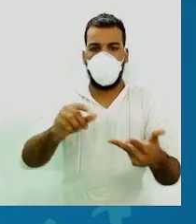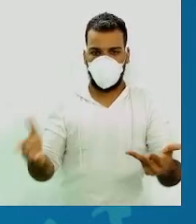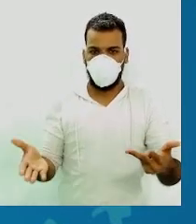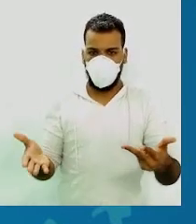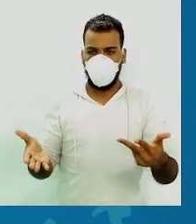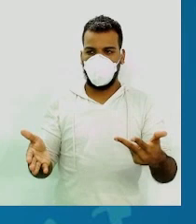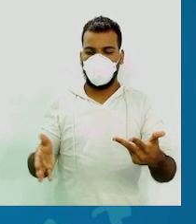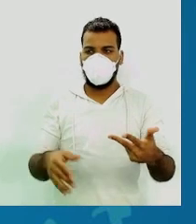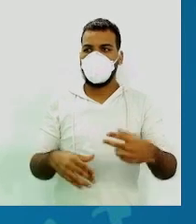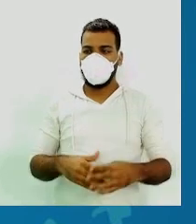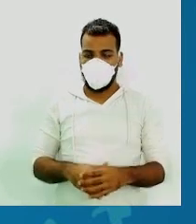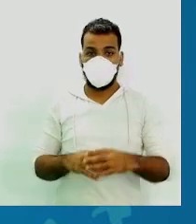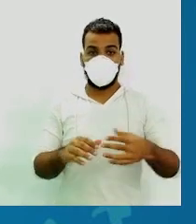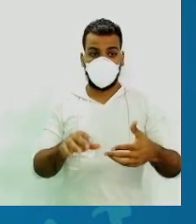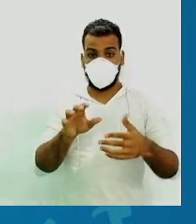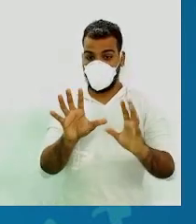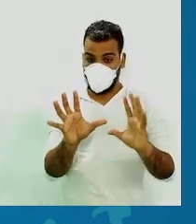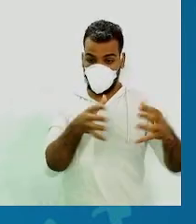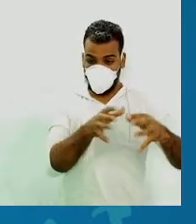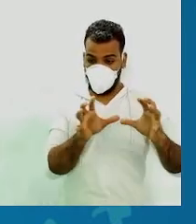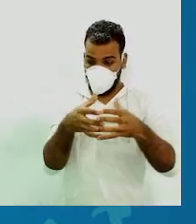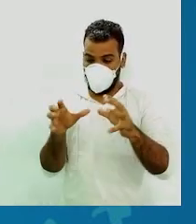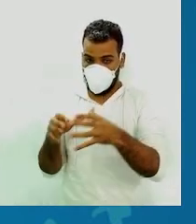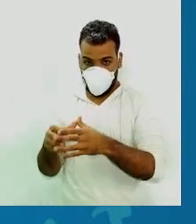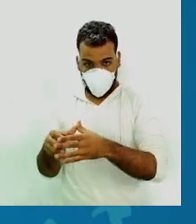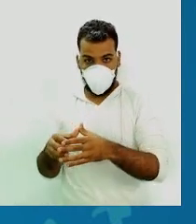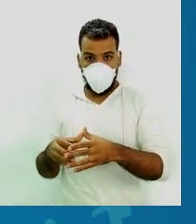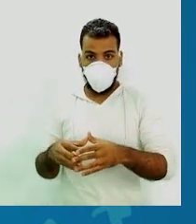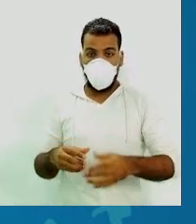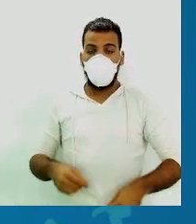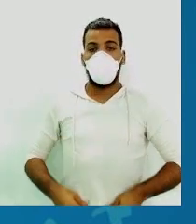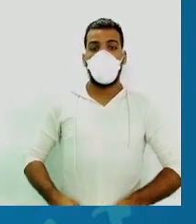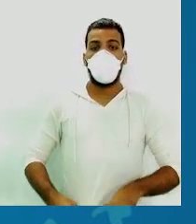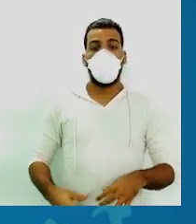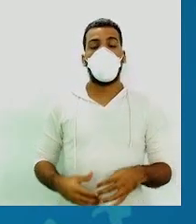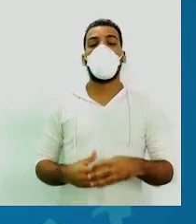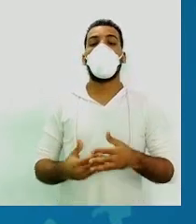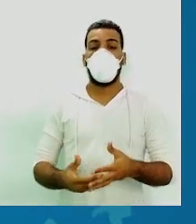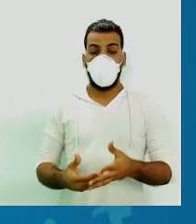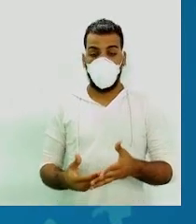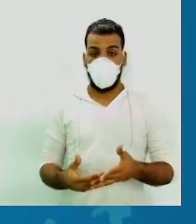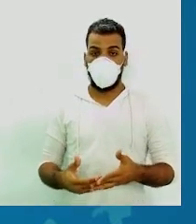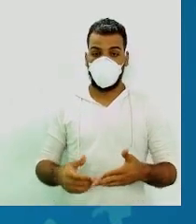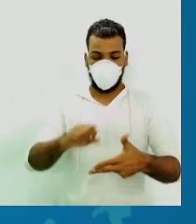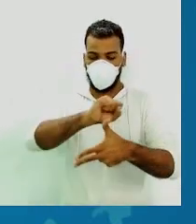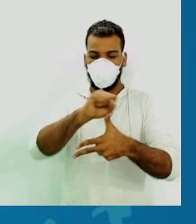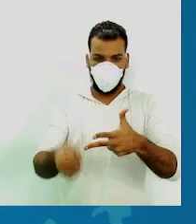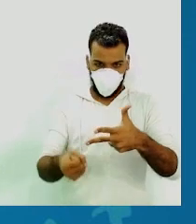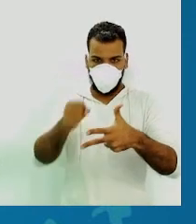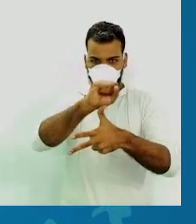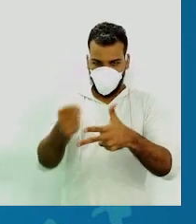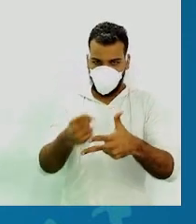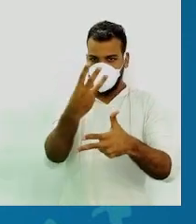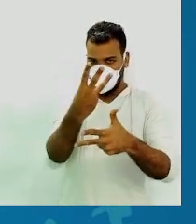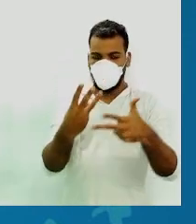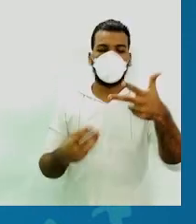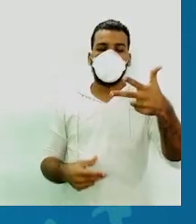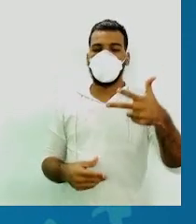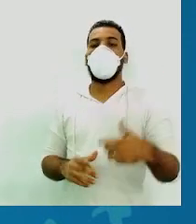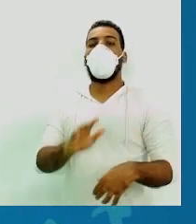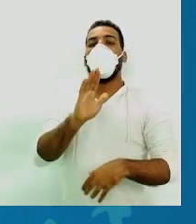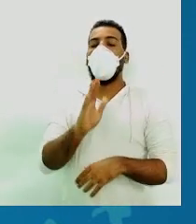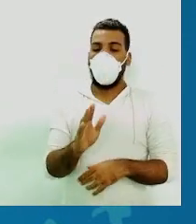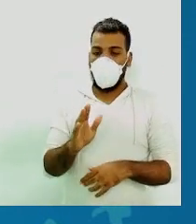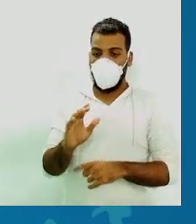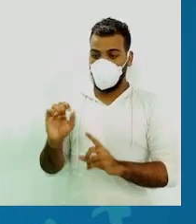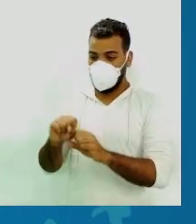em cada uma das suas instâncias, seja ele o legislativo, judiciário ou executivo, para que o ser social ou